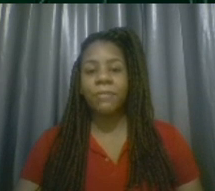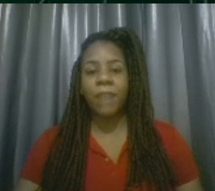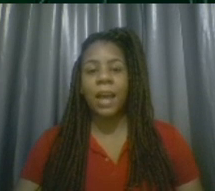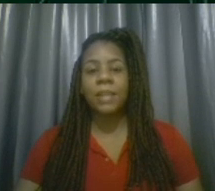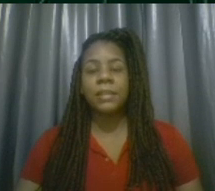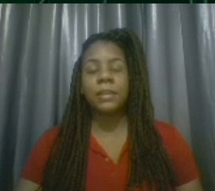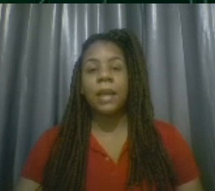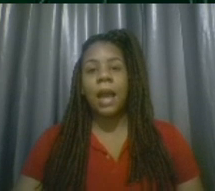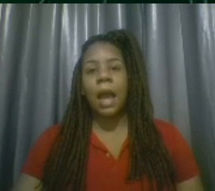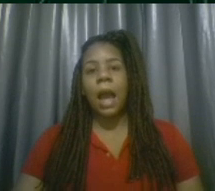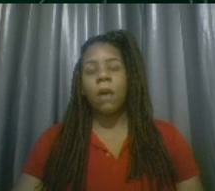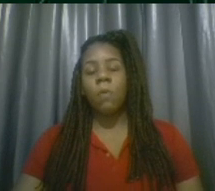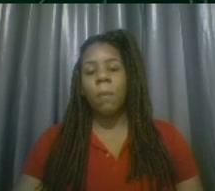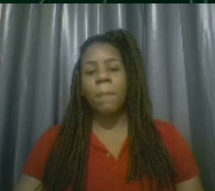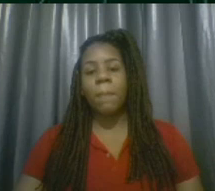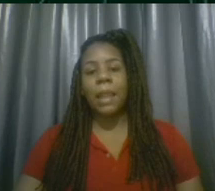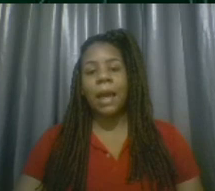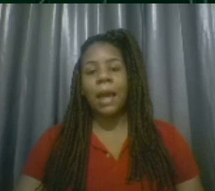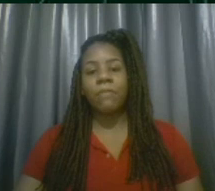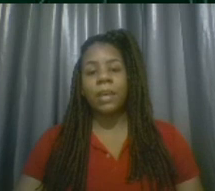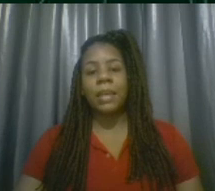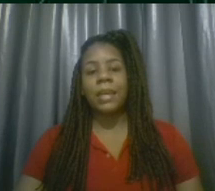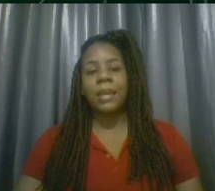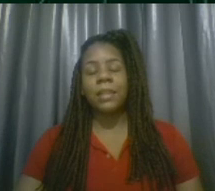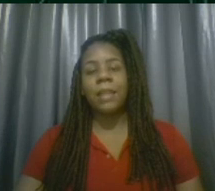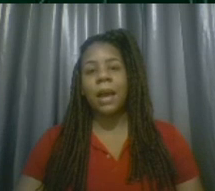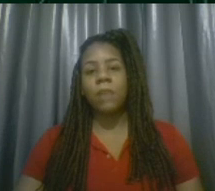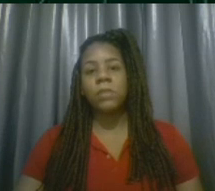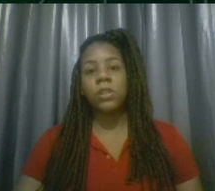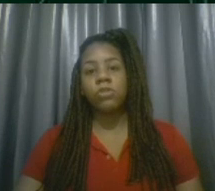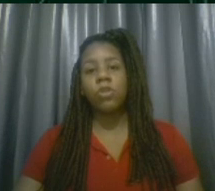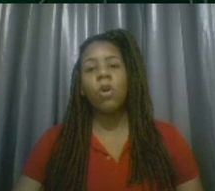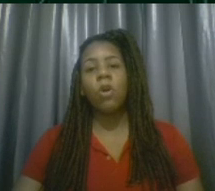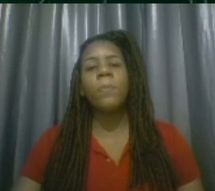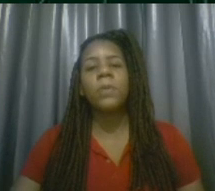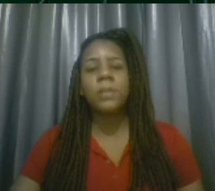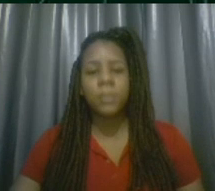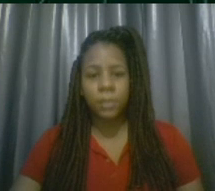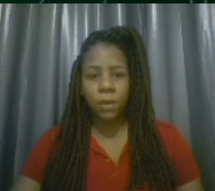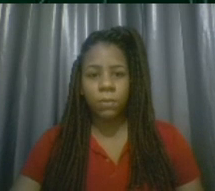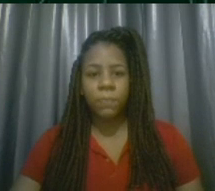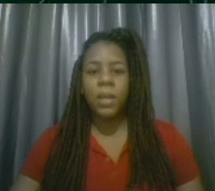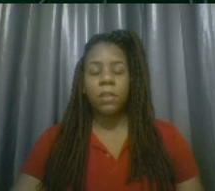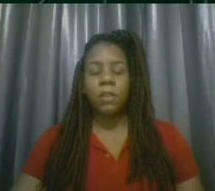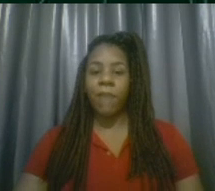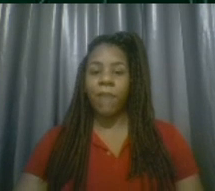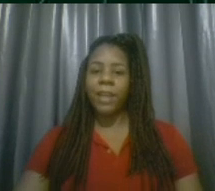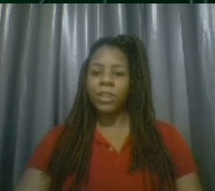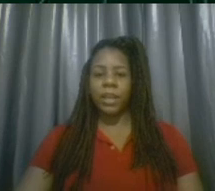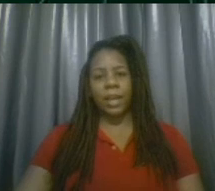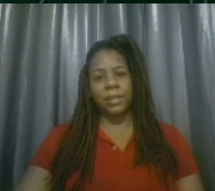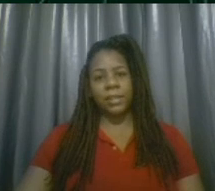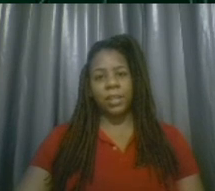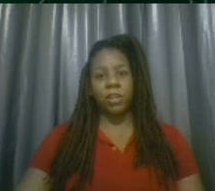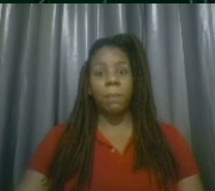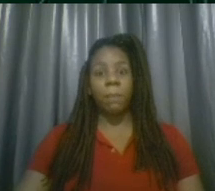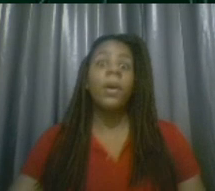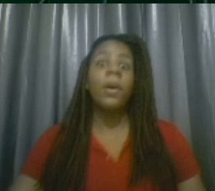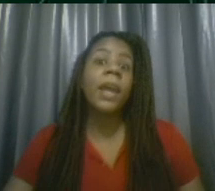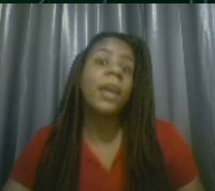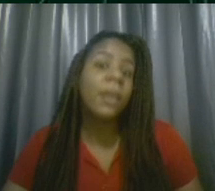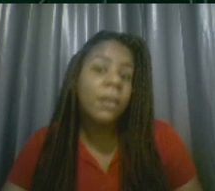nessa frase, há uma palavra que dá um sentido de oposição. Então, vai chegar a